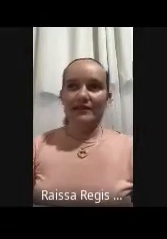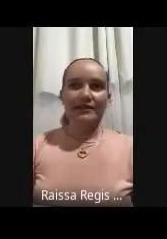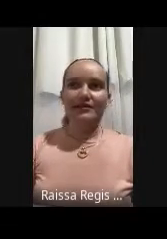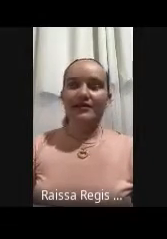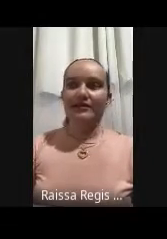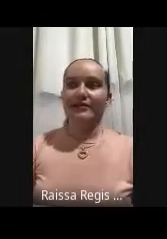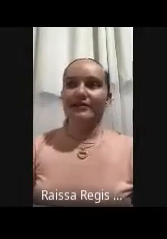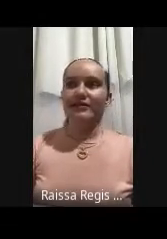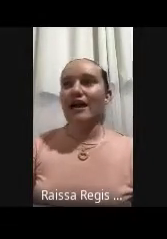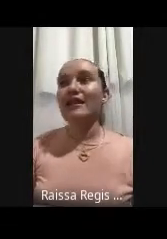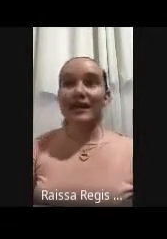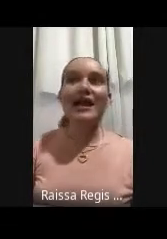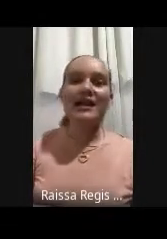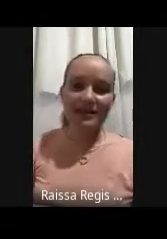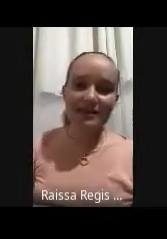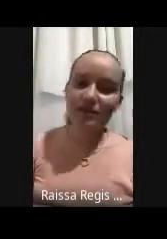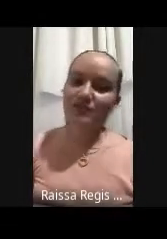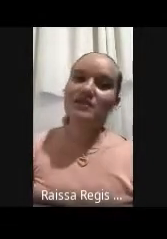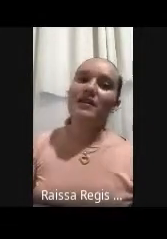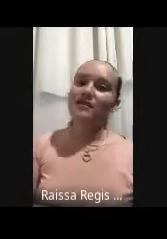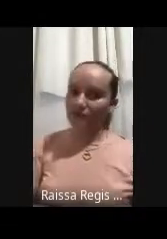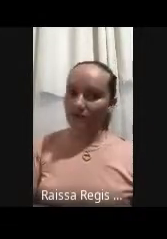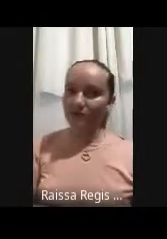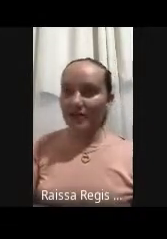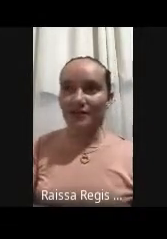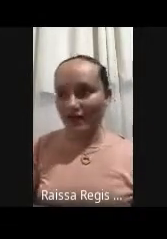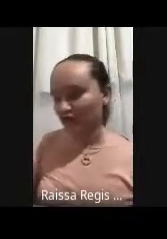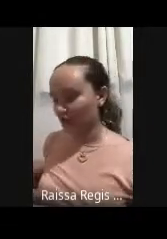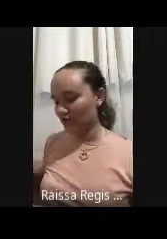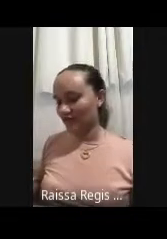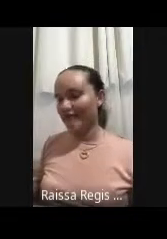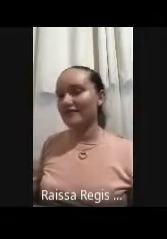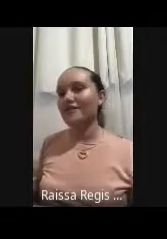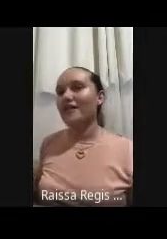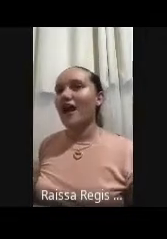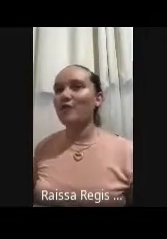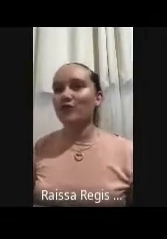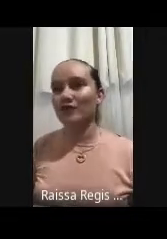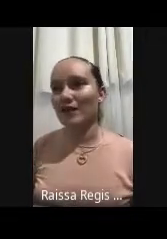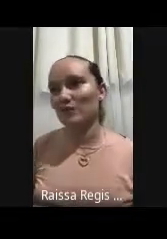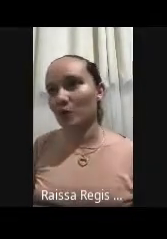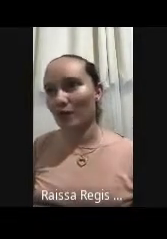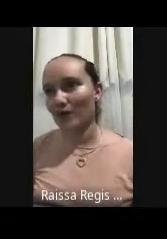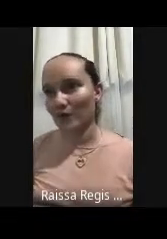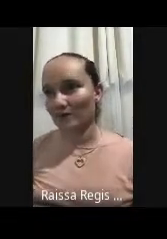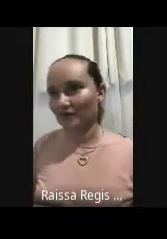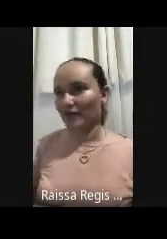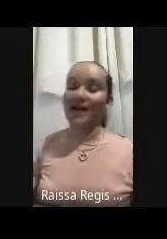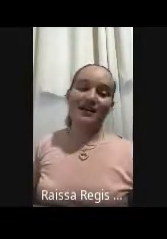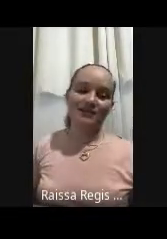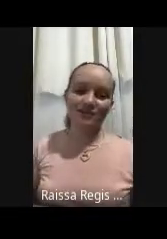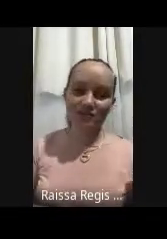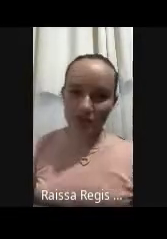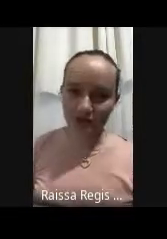E assim, além da Elis, nós temos também o Sign Write, que a gente vai aprofundar mais um pouco agora.